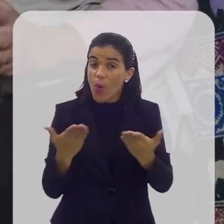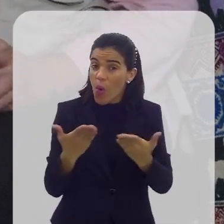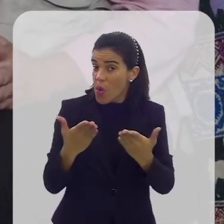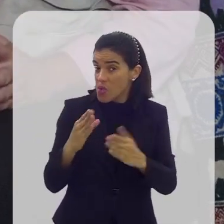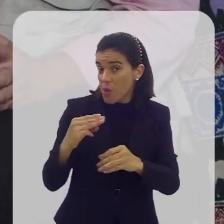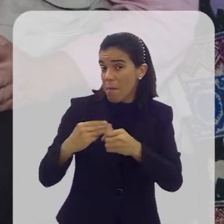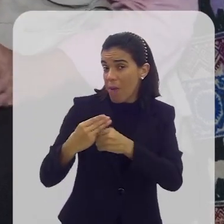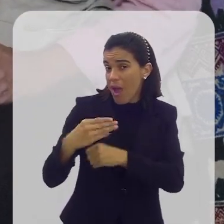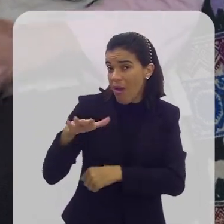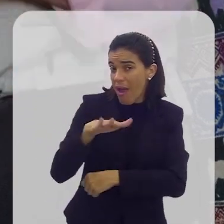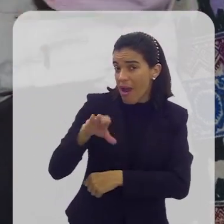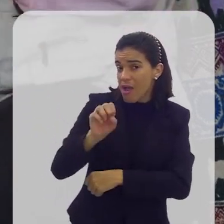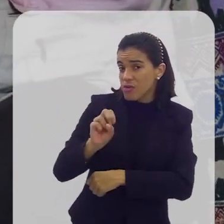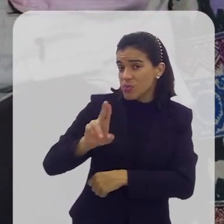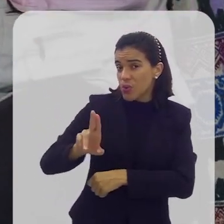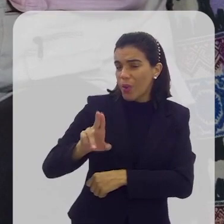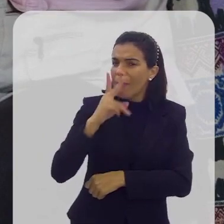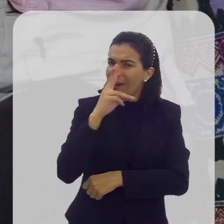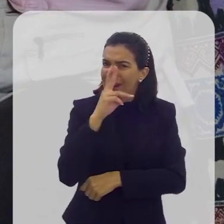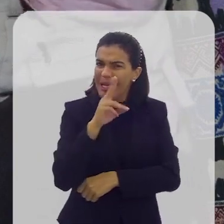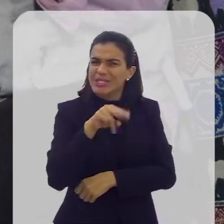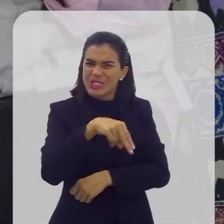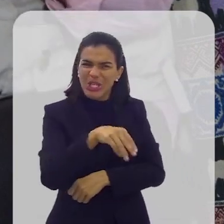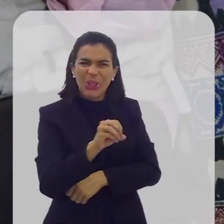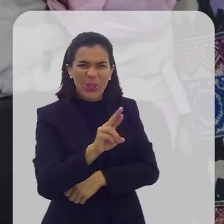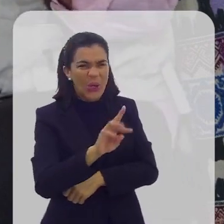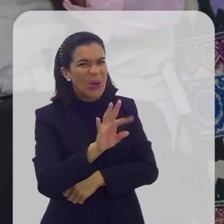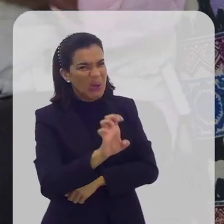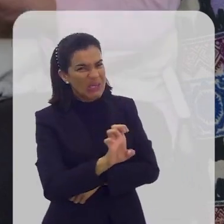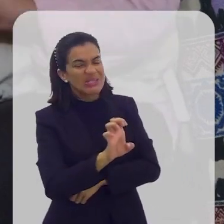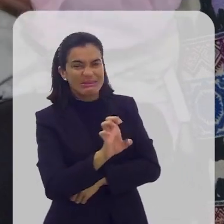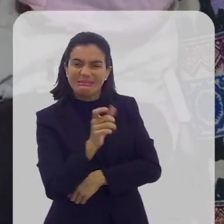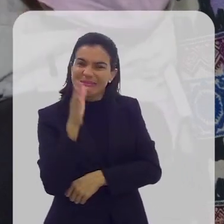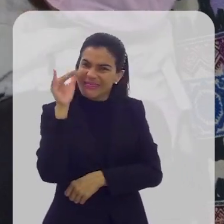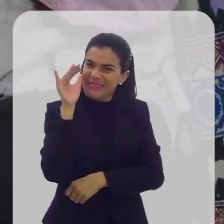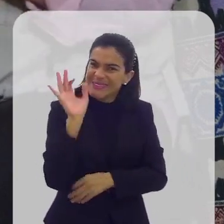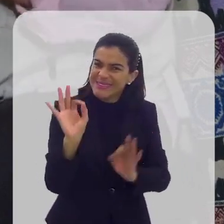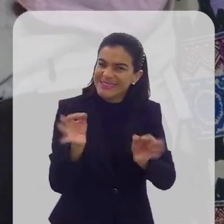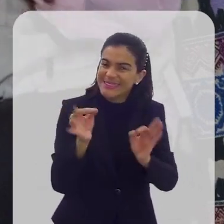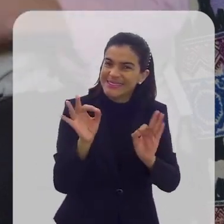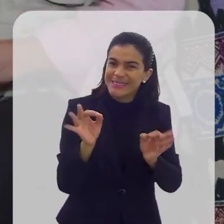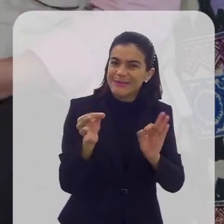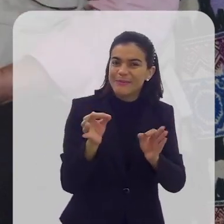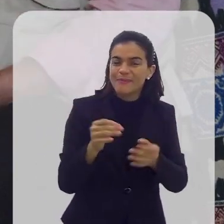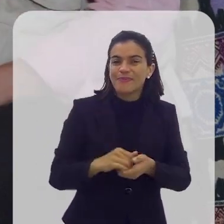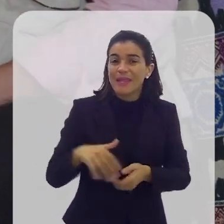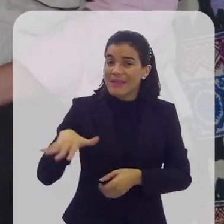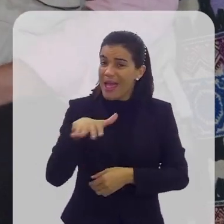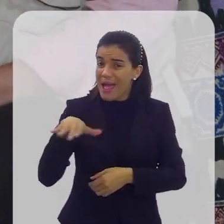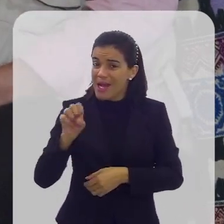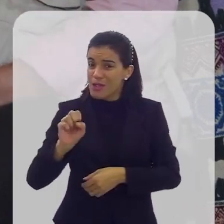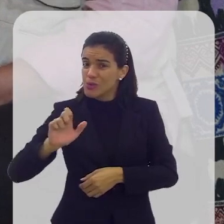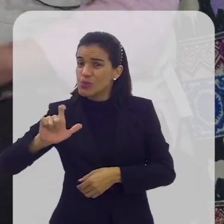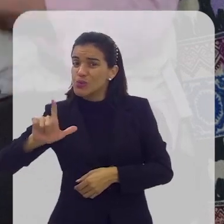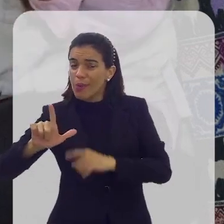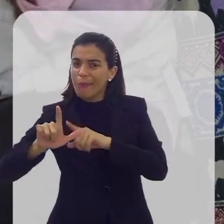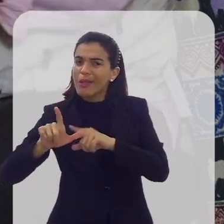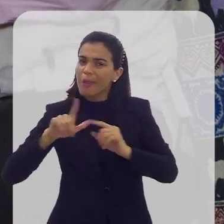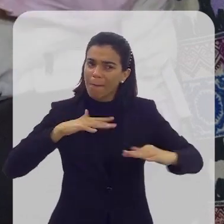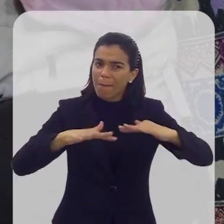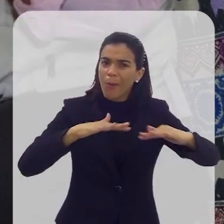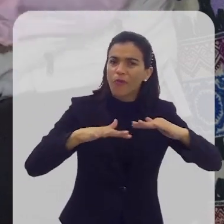o metrô atravessou isso daqui, rasgou, e com uma tecnologia, né, muito, vamos